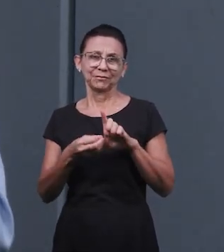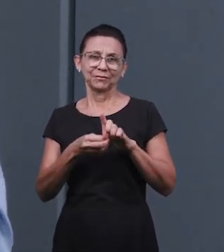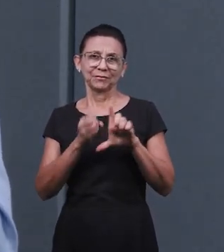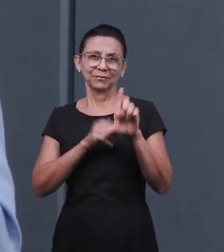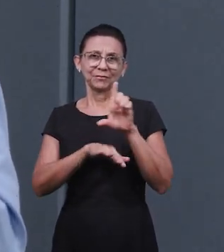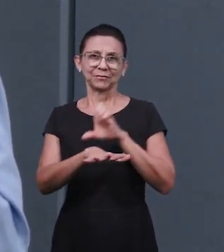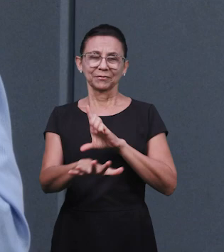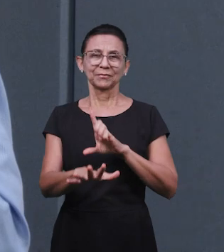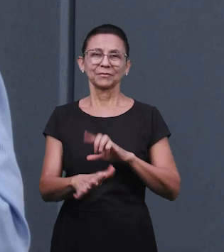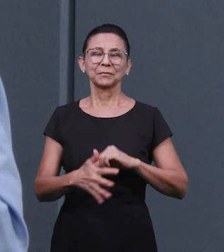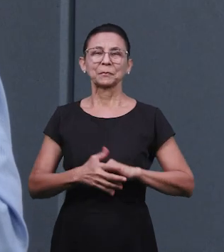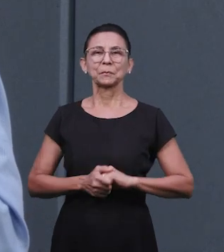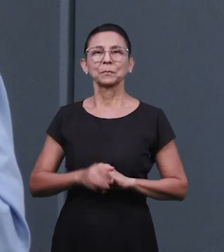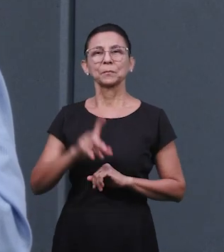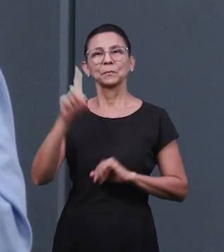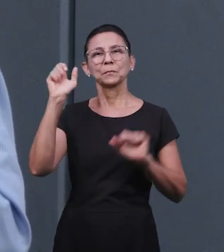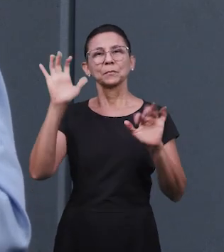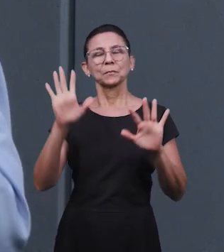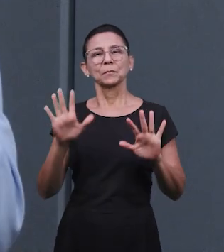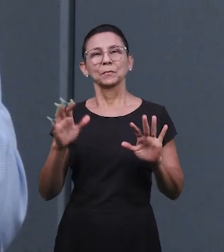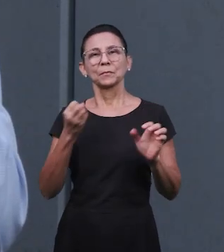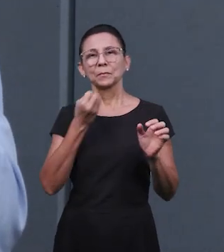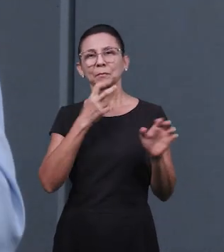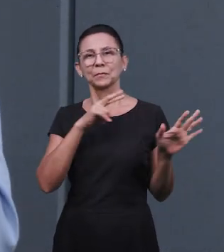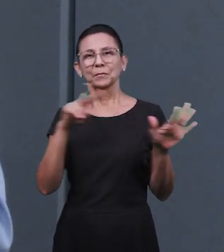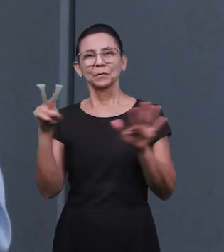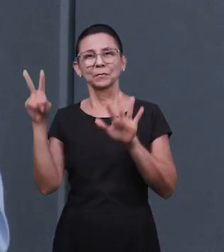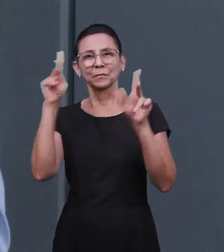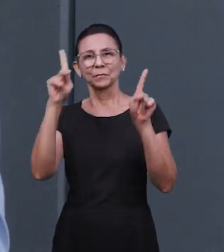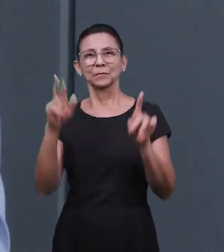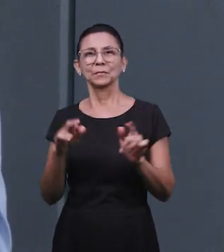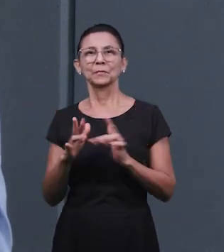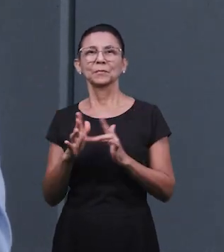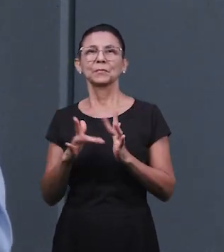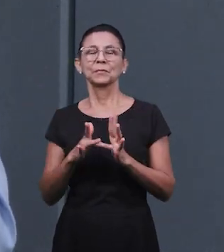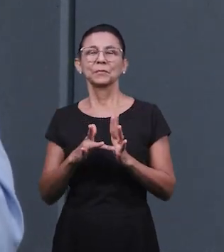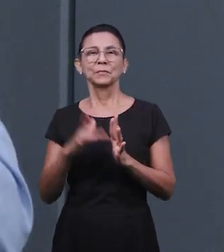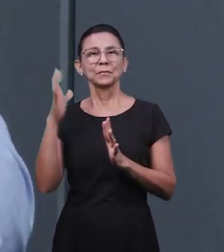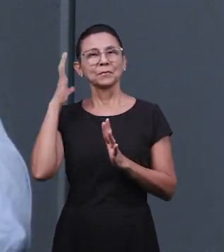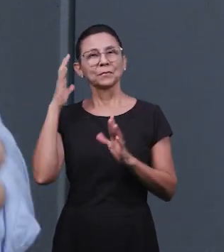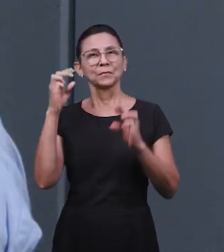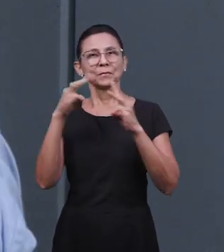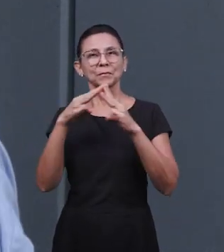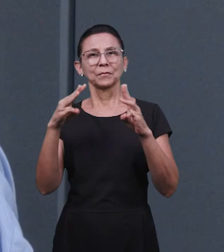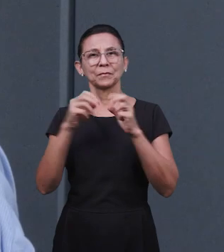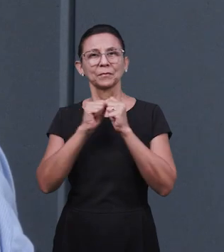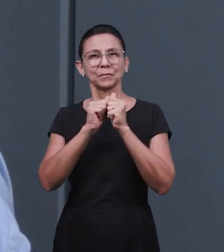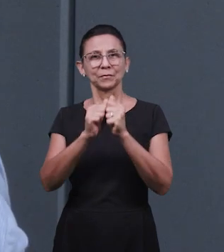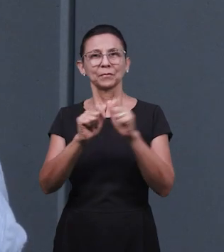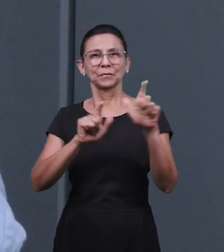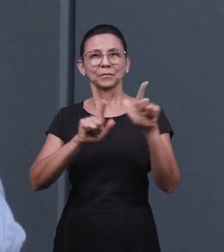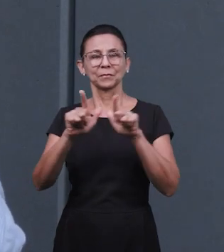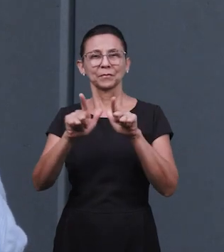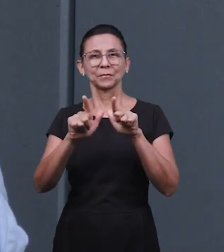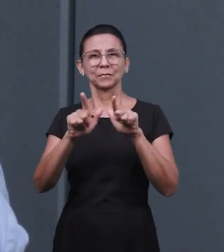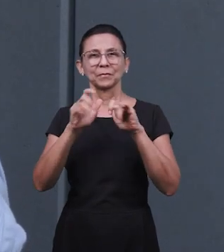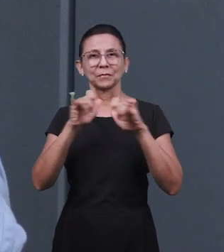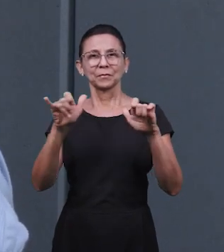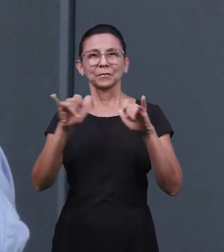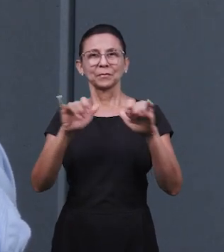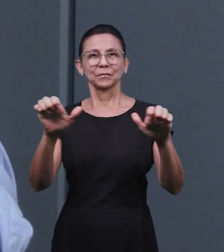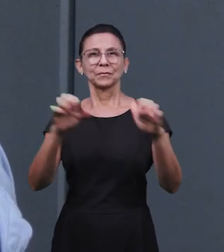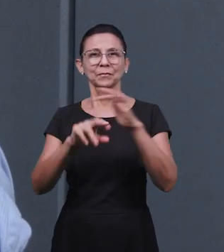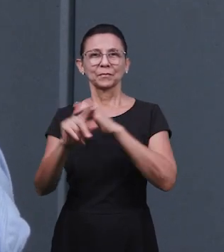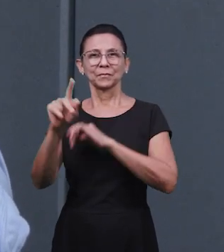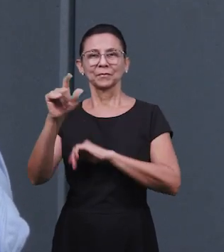conteúdo, porque ele é muito interessante, tá bom? Deus abençoe a todos, uma boa semana, a paz do Senhor Jesus, Rádio e TV Manaim juntas,